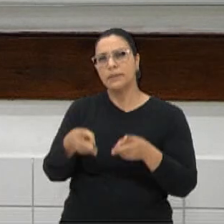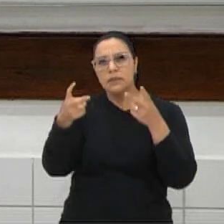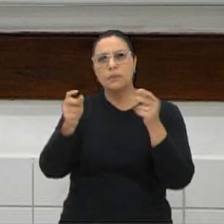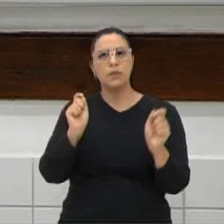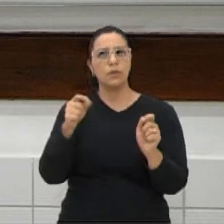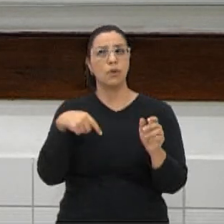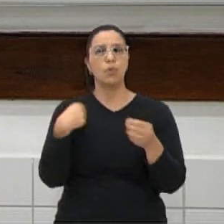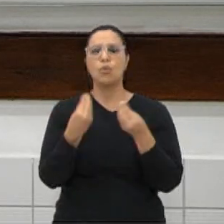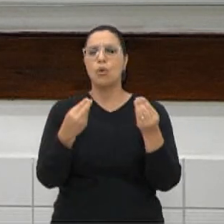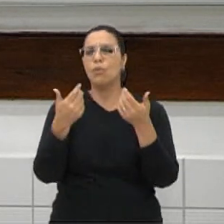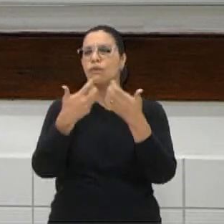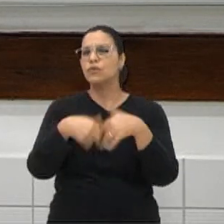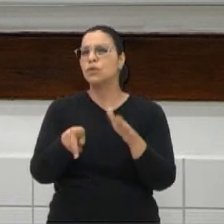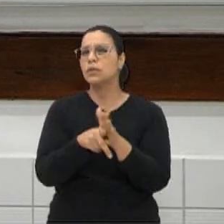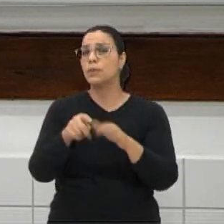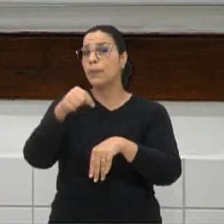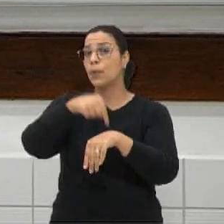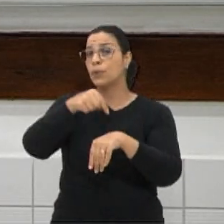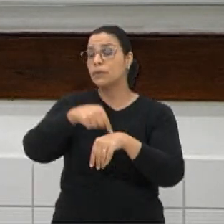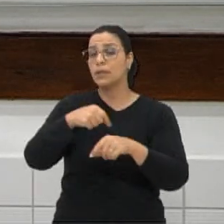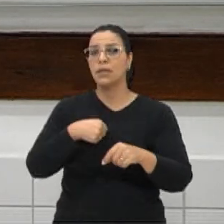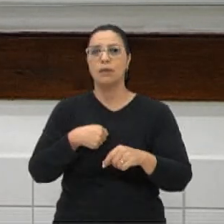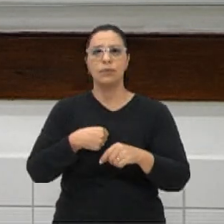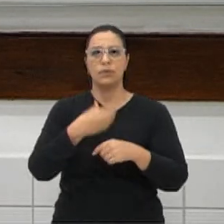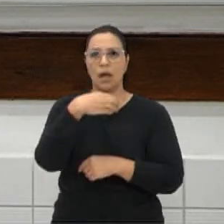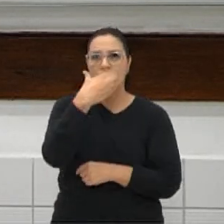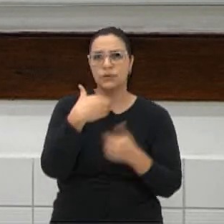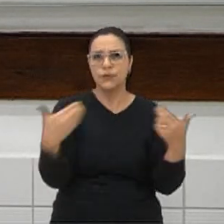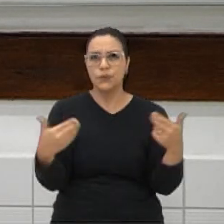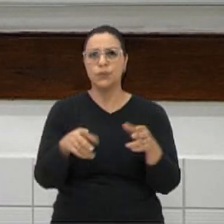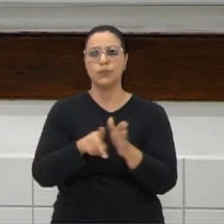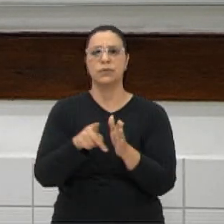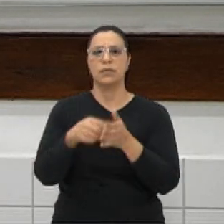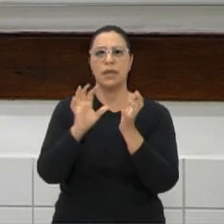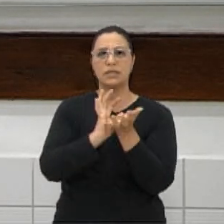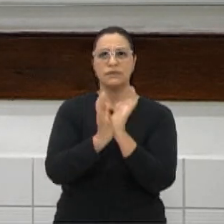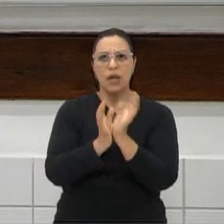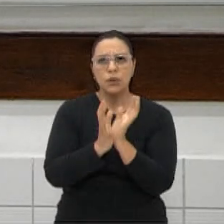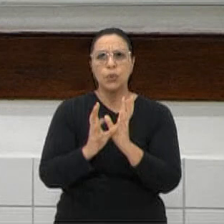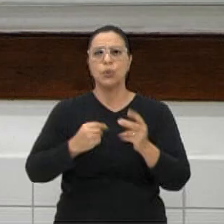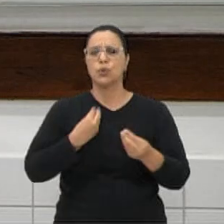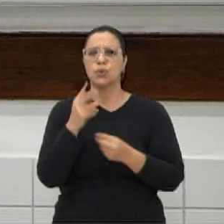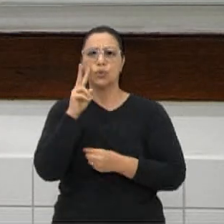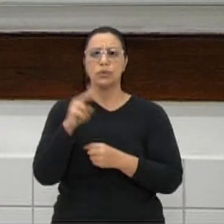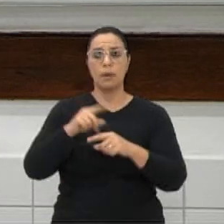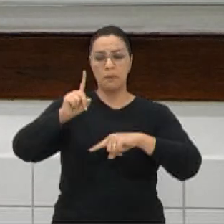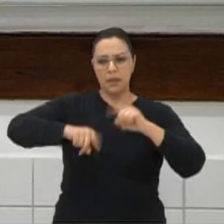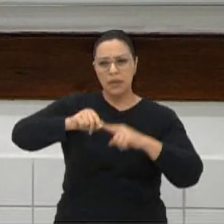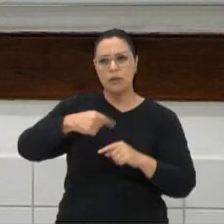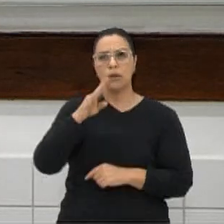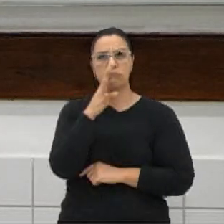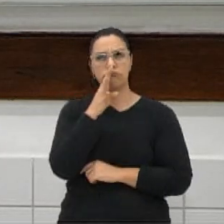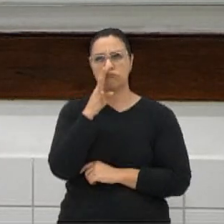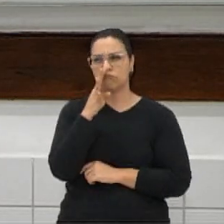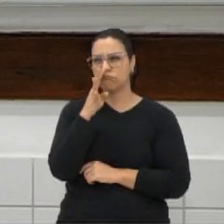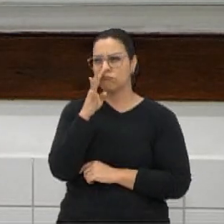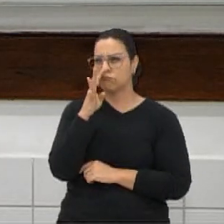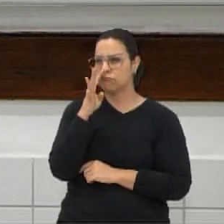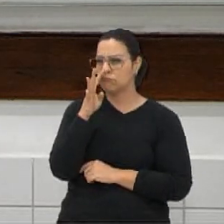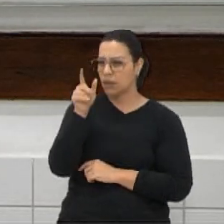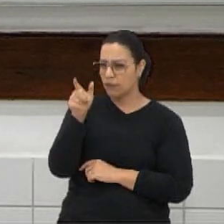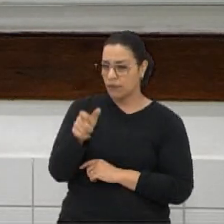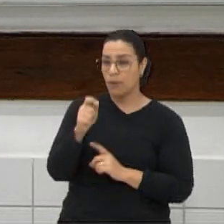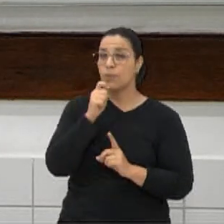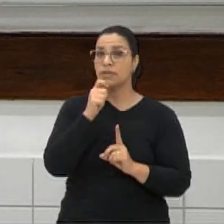observar exatamente a ação do tempo desses objetos. Como é que esses objetos são vistos, contemplados por nós durante o tempo. Quando você num dia vê